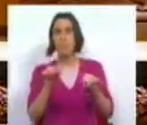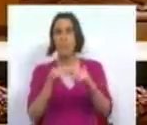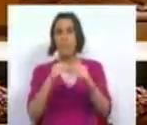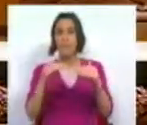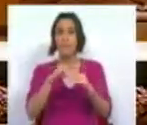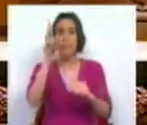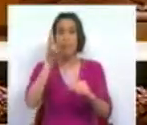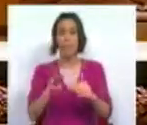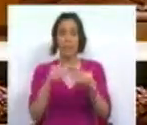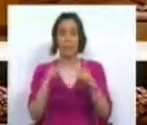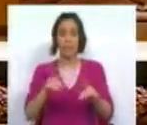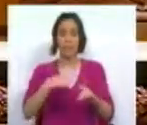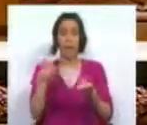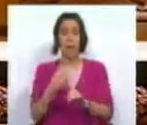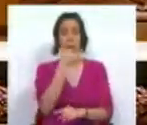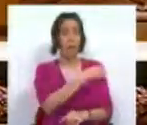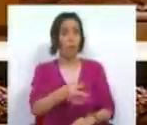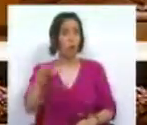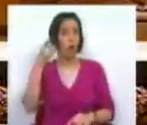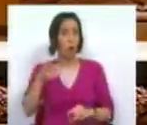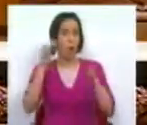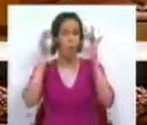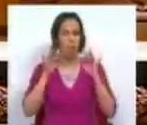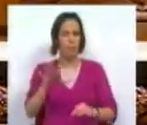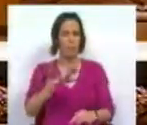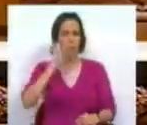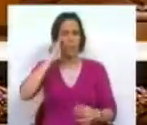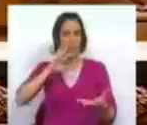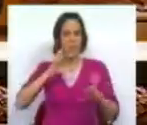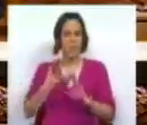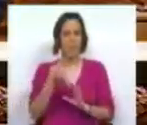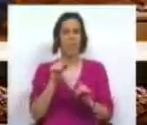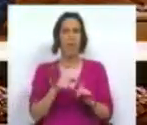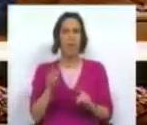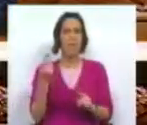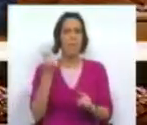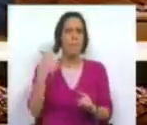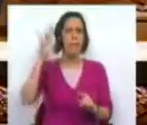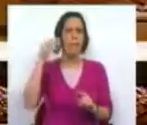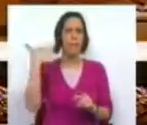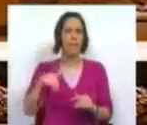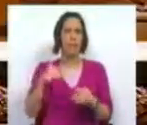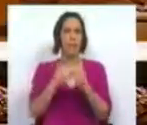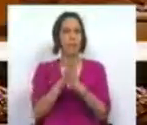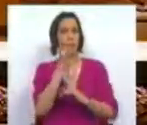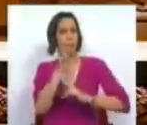fase 3, lançada em 2009, em pleno cenário de crise financeira do país, é a mais cara de